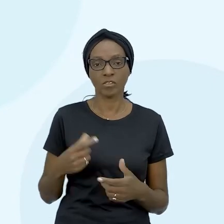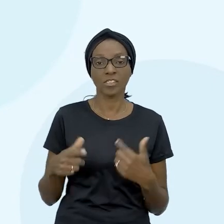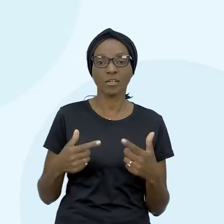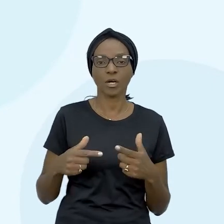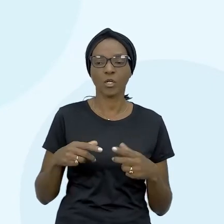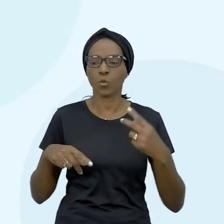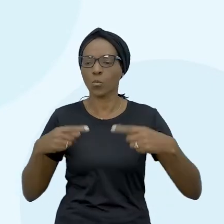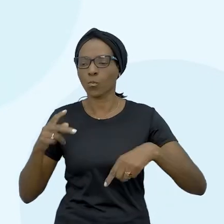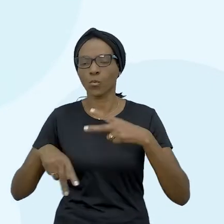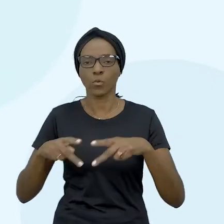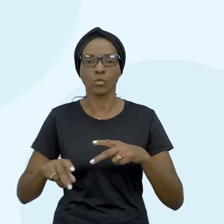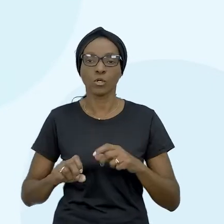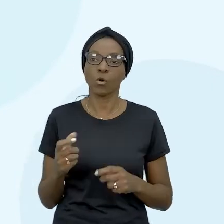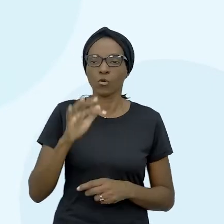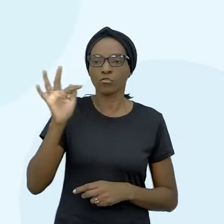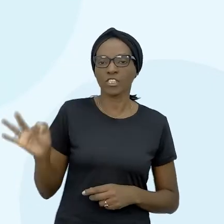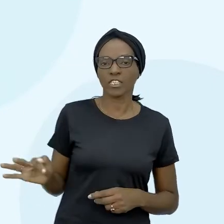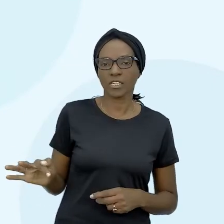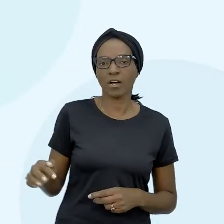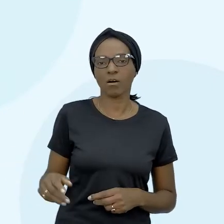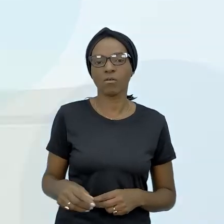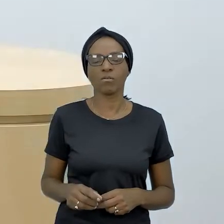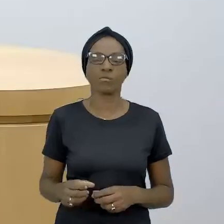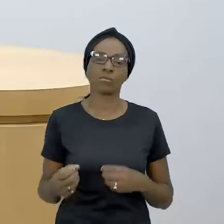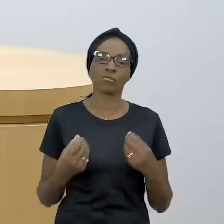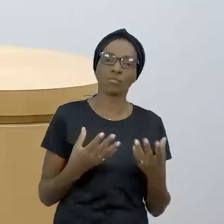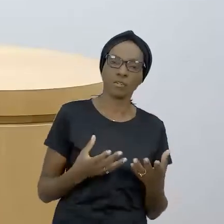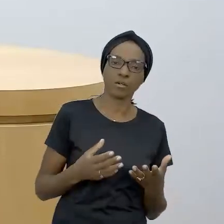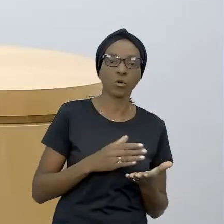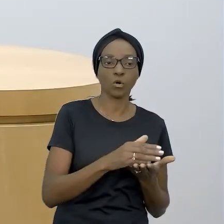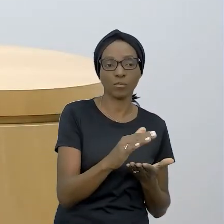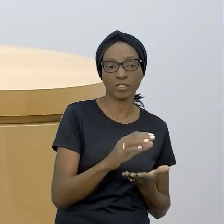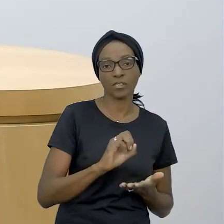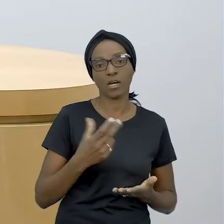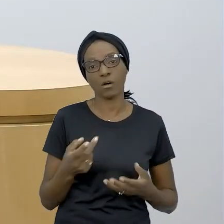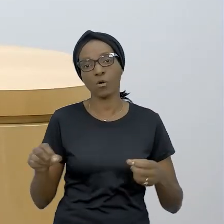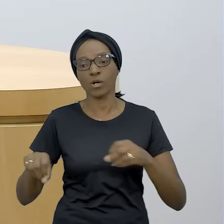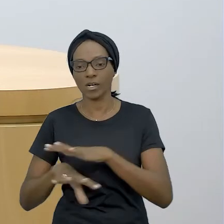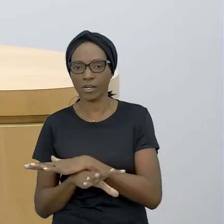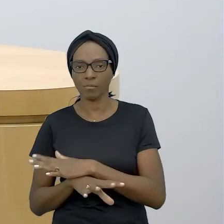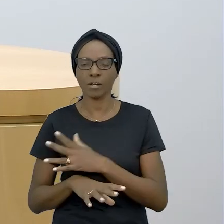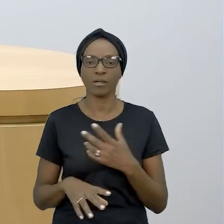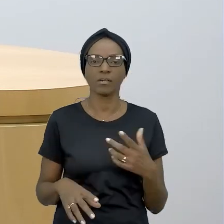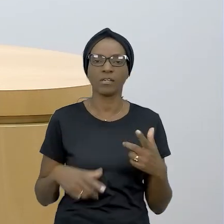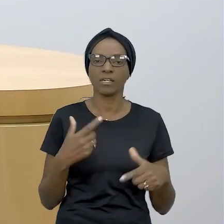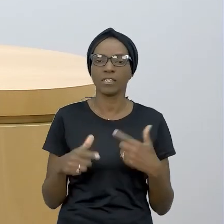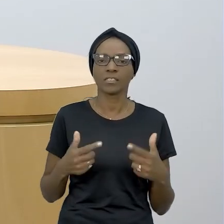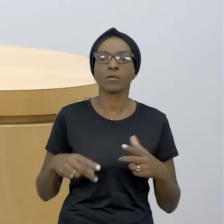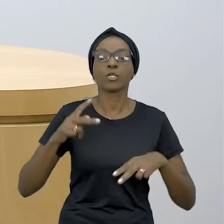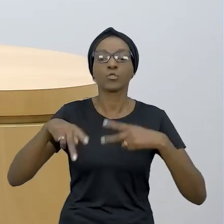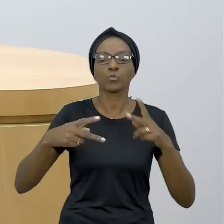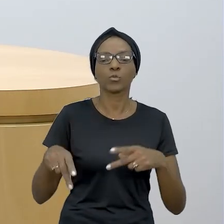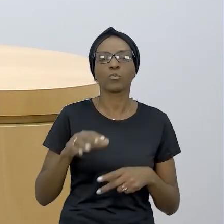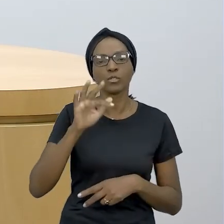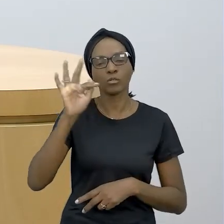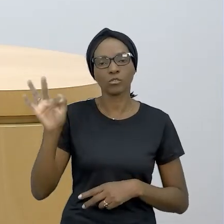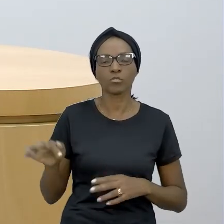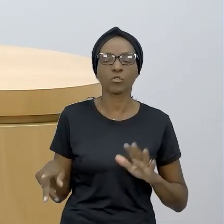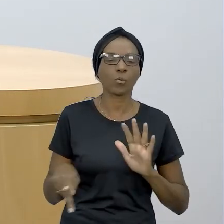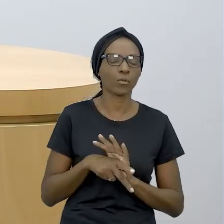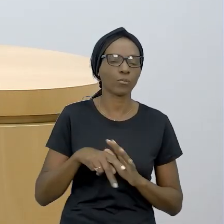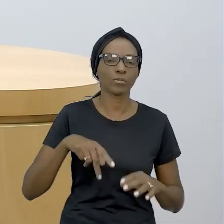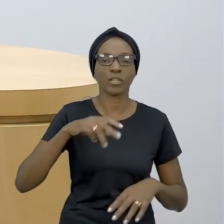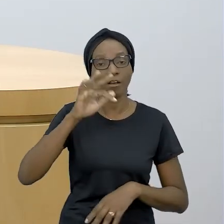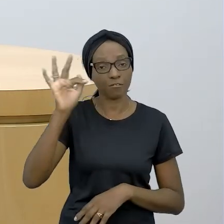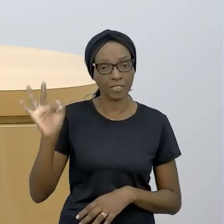federais. Criar, né, e terminar cargos públicos federais. Essas são algumas